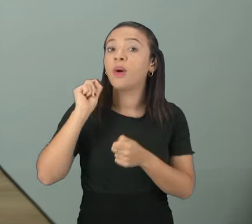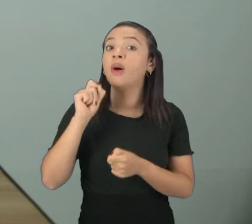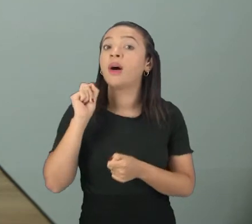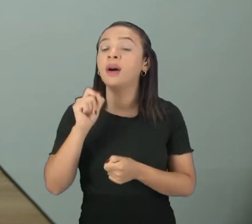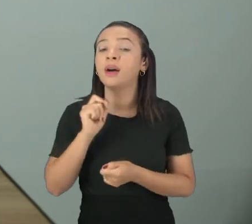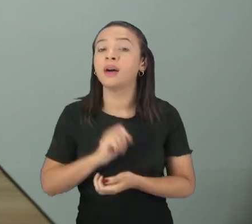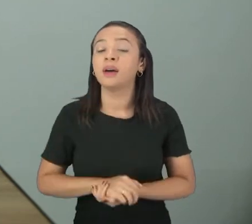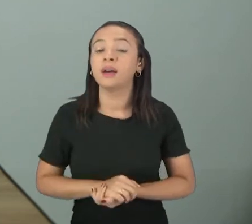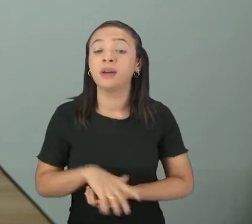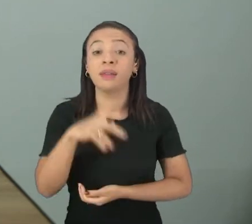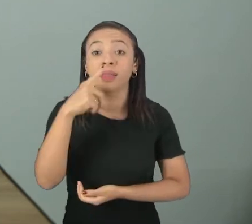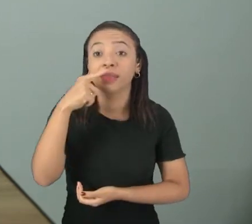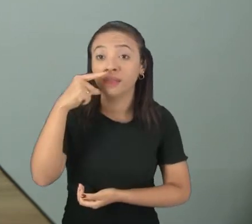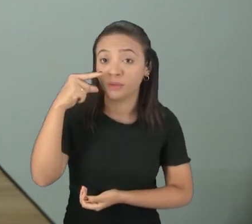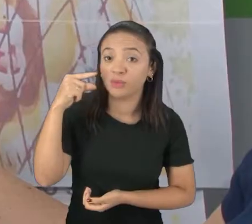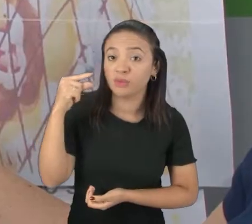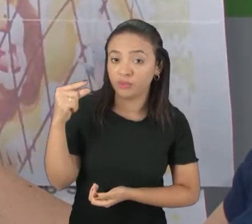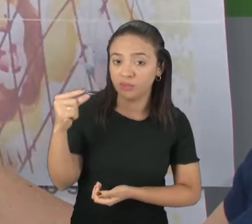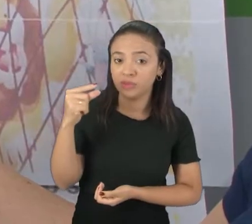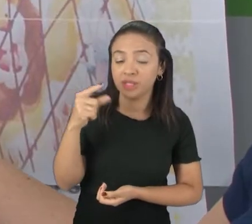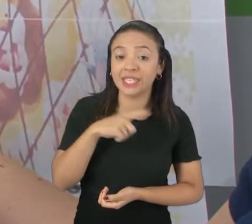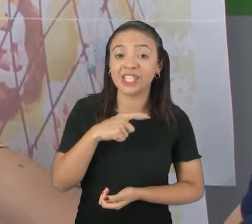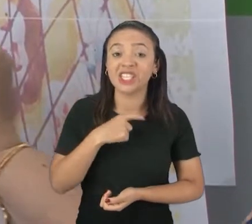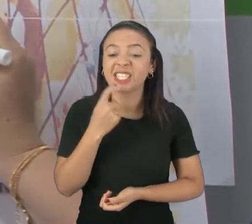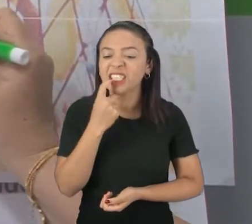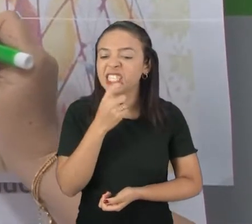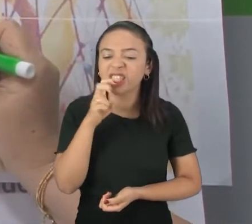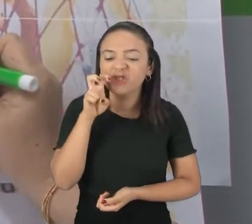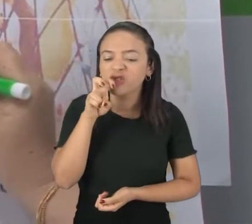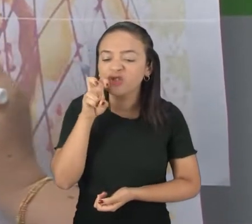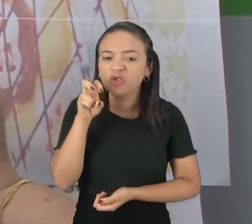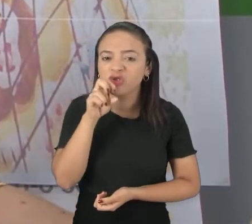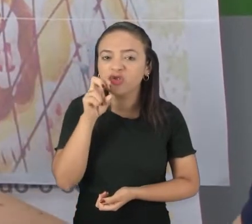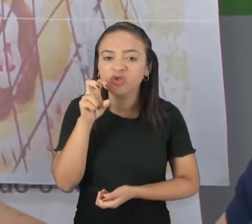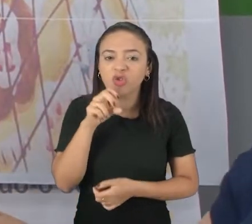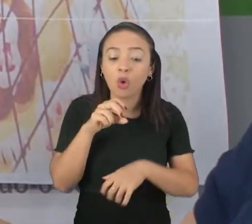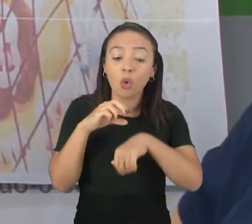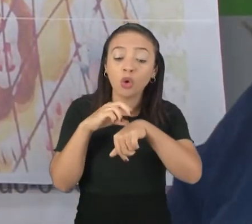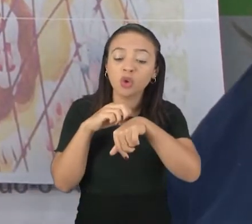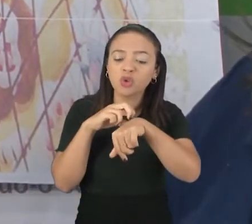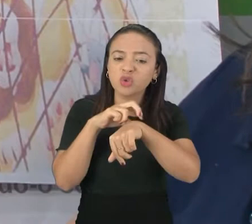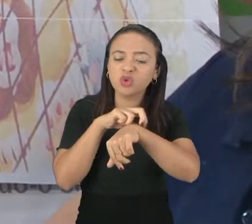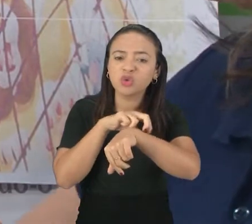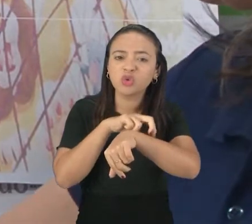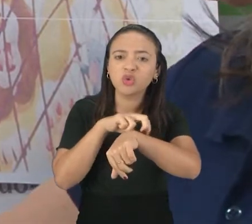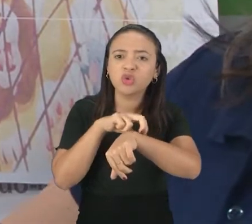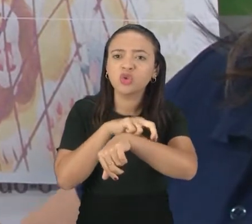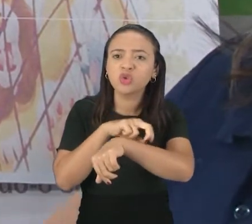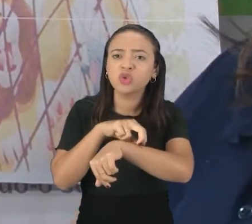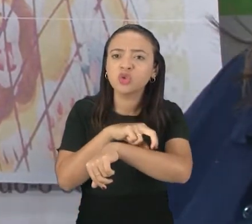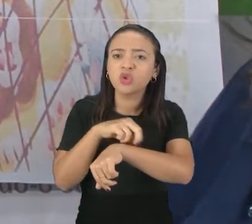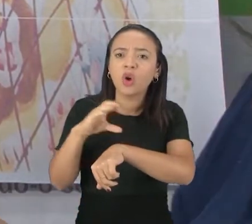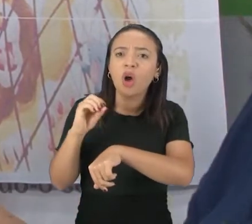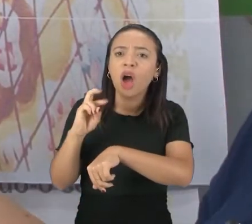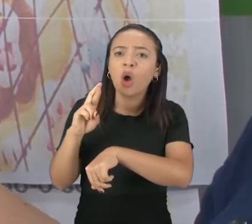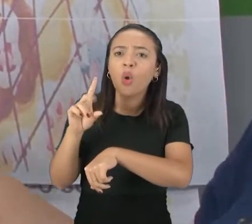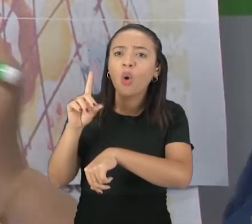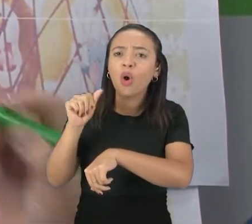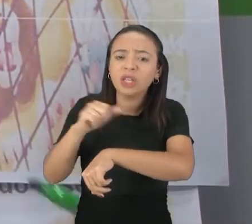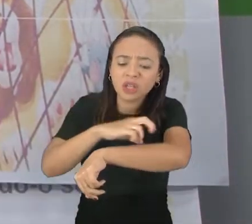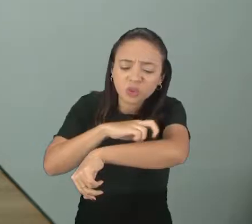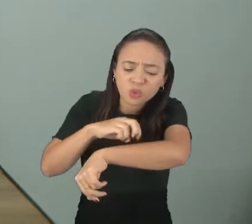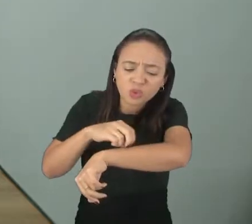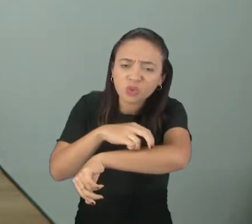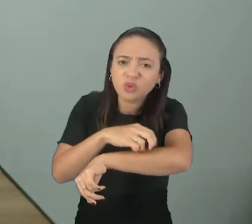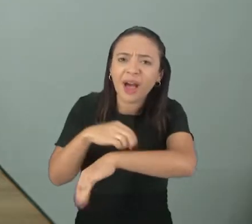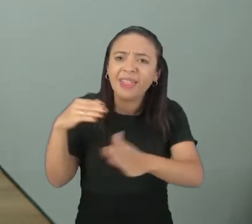né? O ratinho, com seus dentes afiados, ele roeu as cordas até soltar o leão,